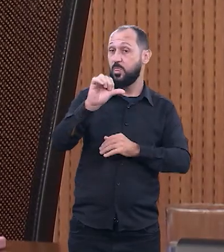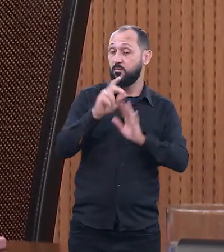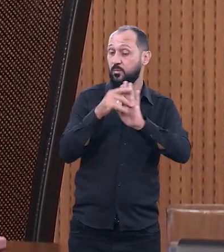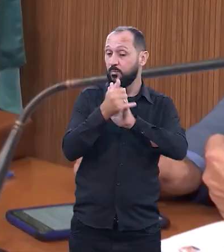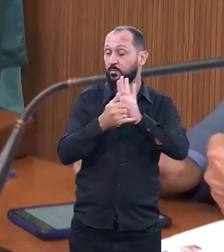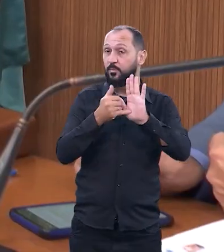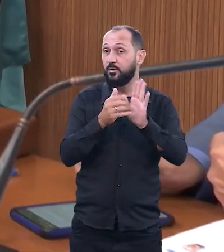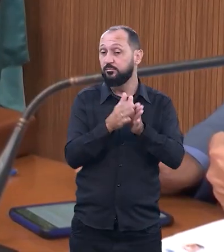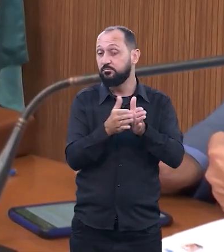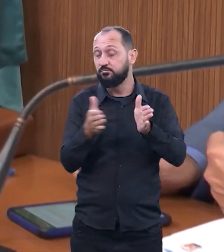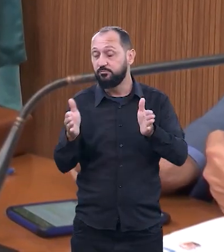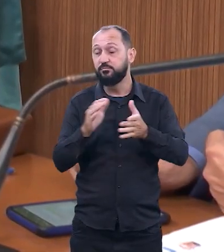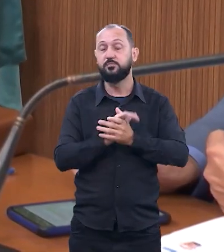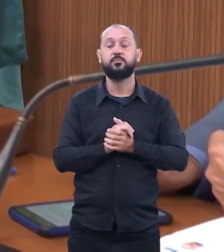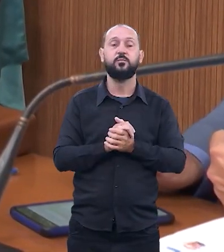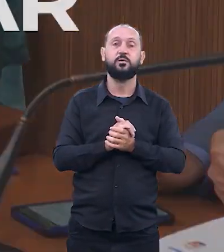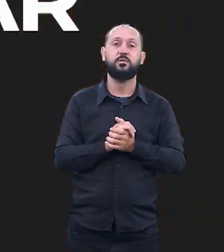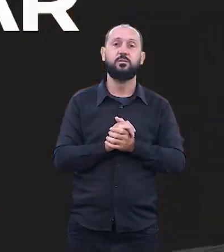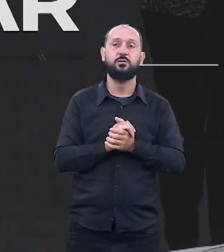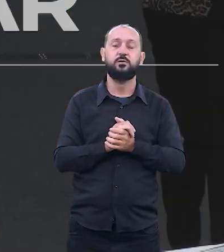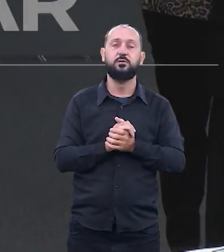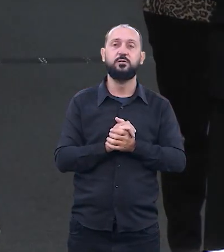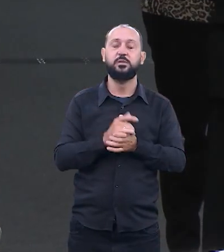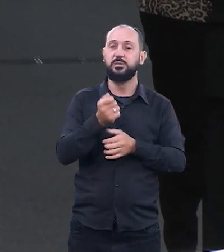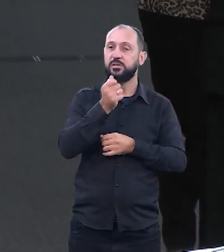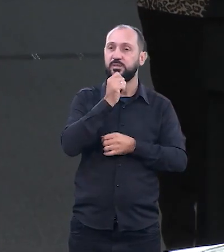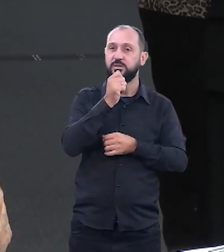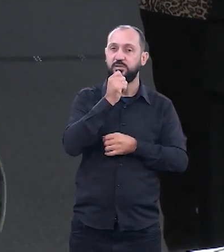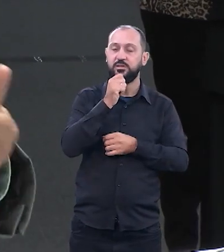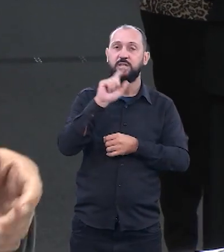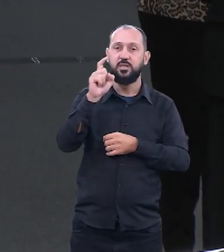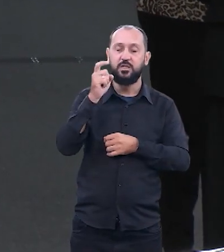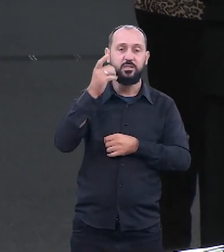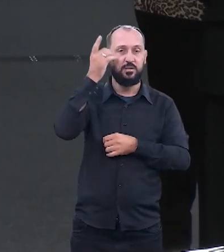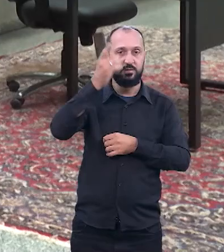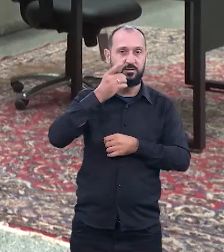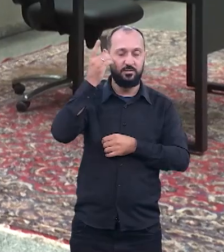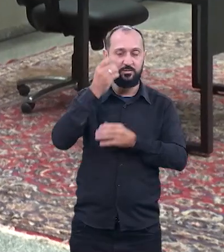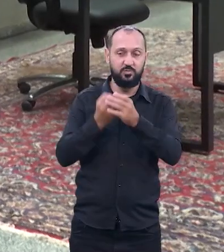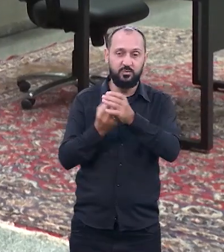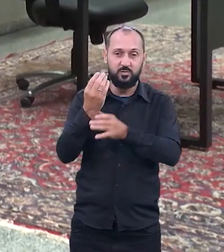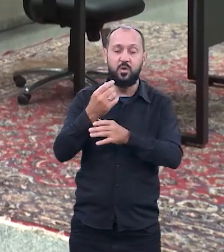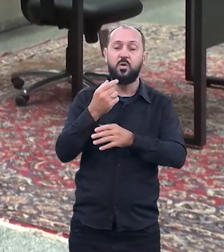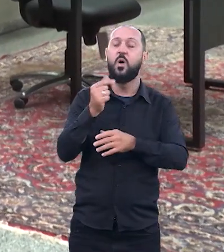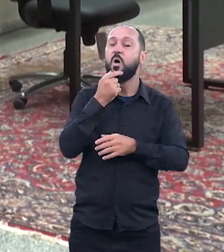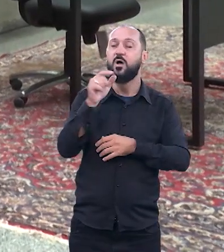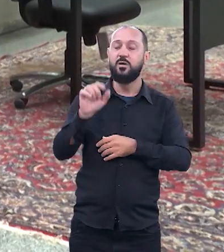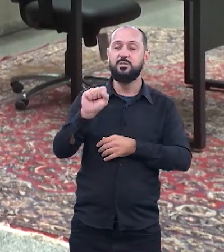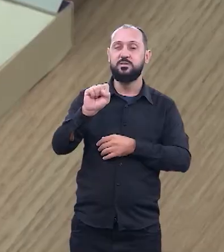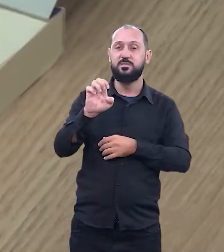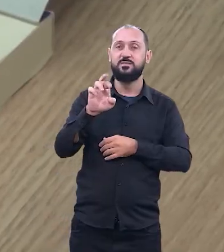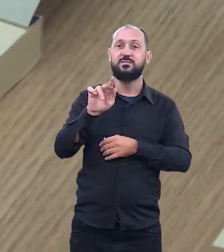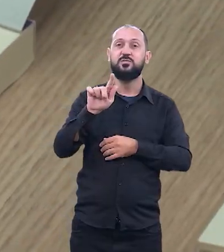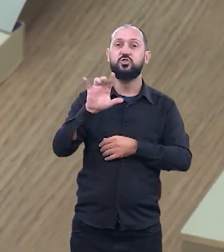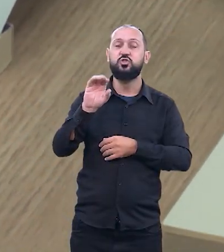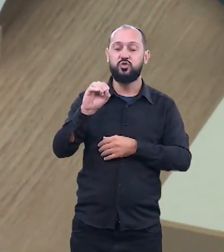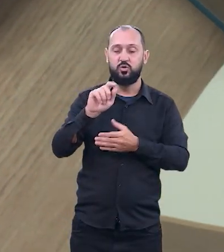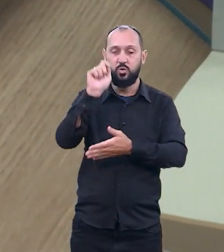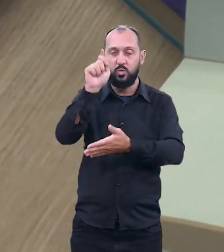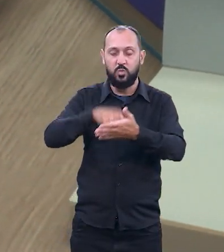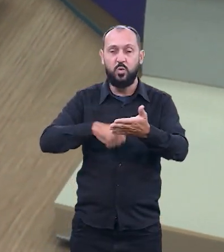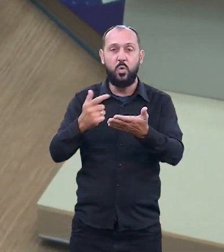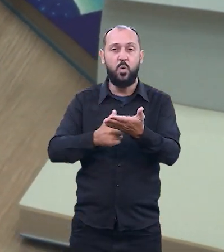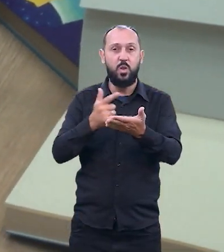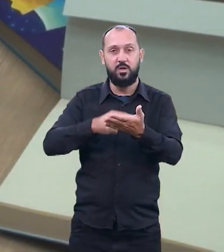9 projetos durante a sessão ordinária. E ainda, ex-deputado constituinte Sérgio Cruz lança livro sobre